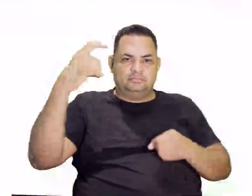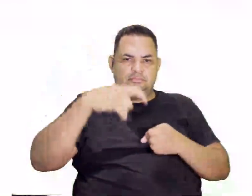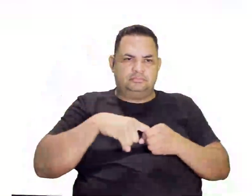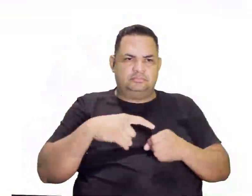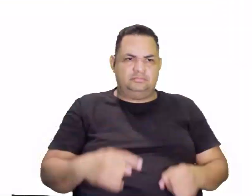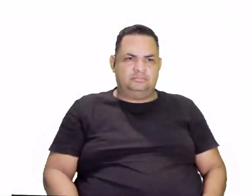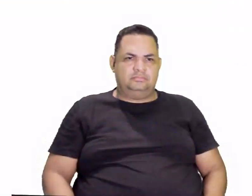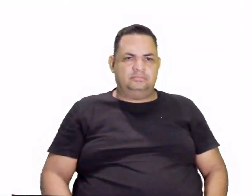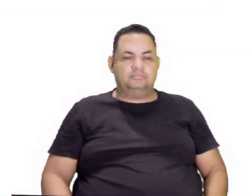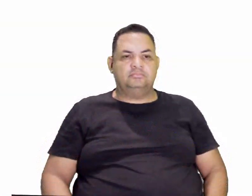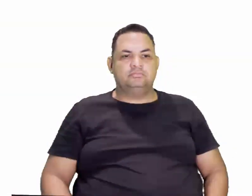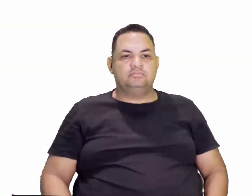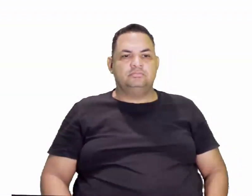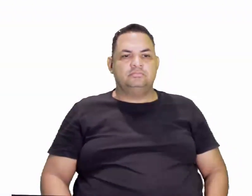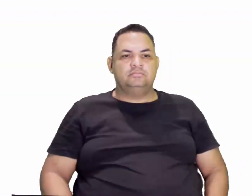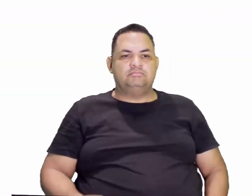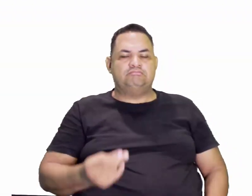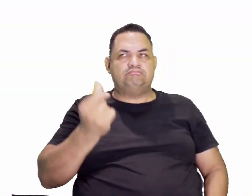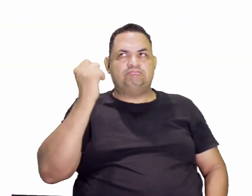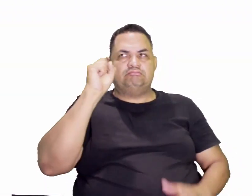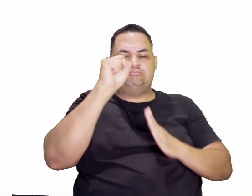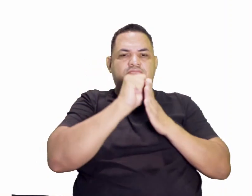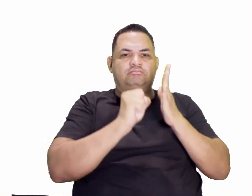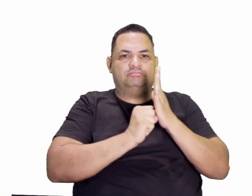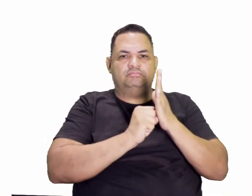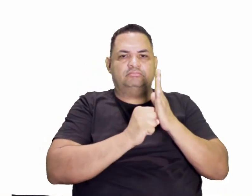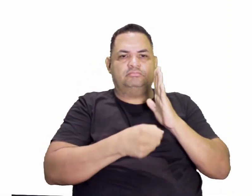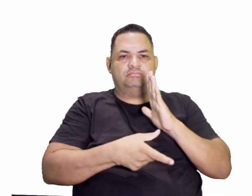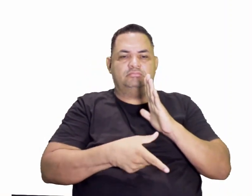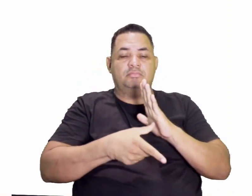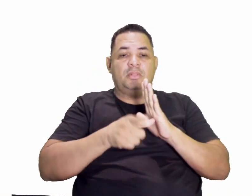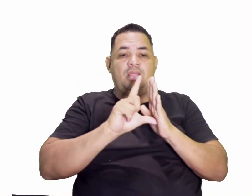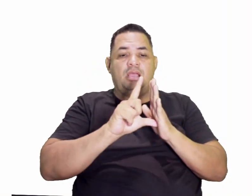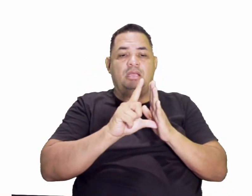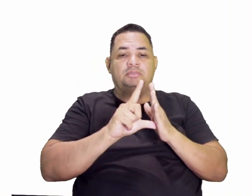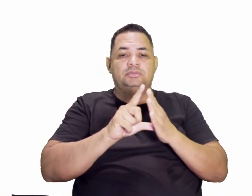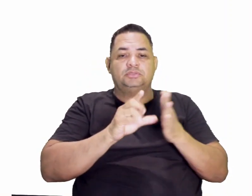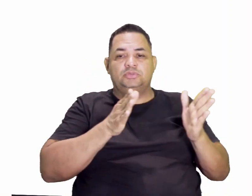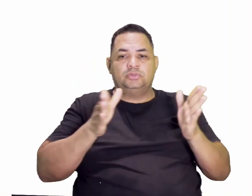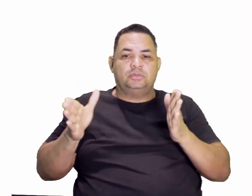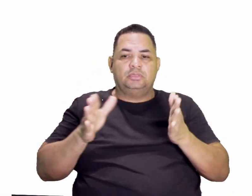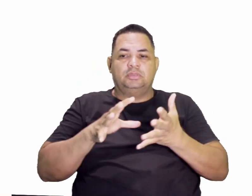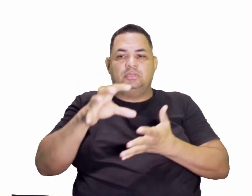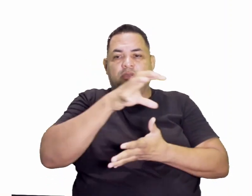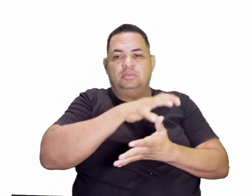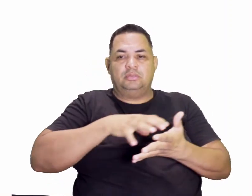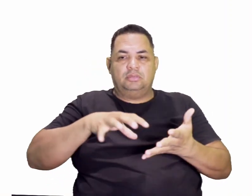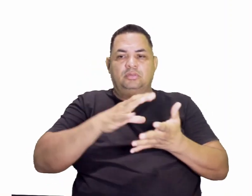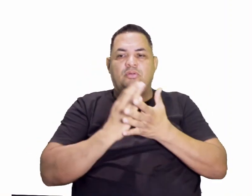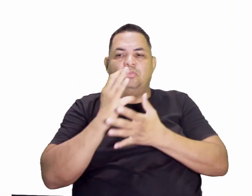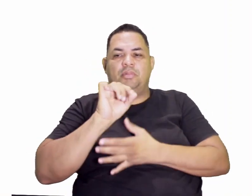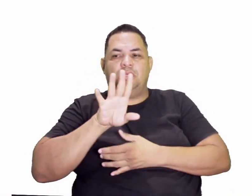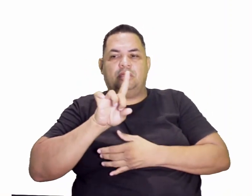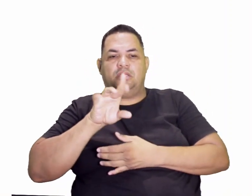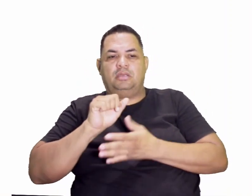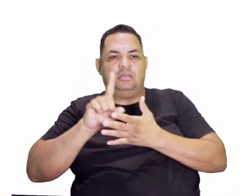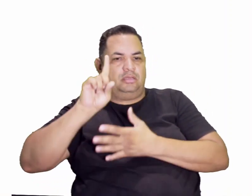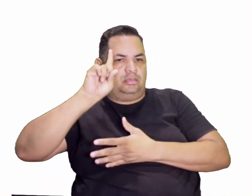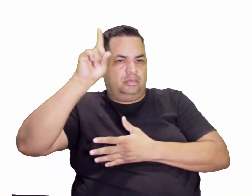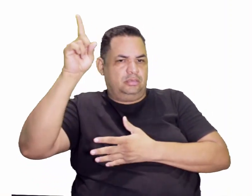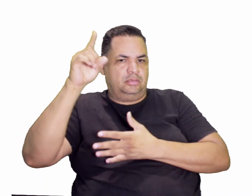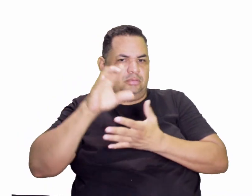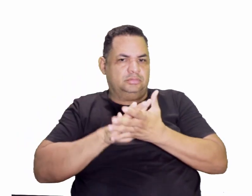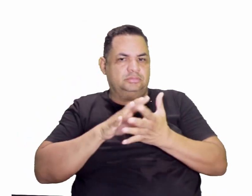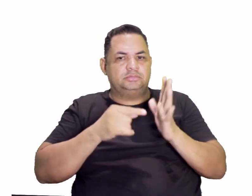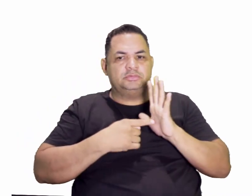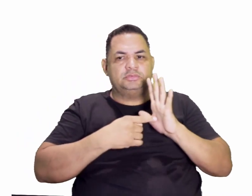aí. Muitos séculos antes do período da Revolução Copernicana, a ideia de um universo centrado no Sol já